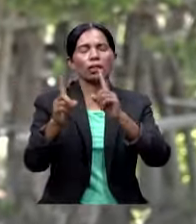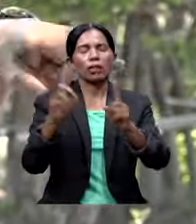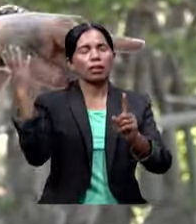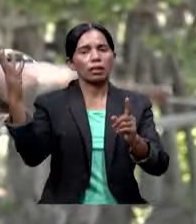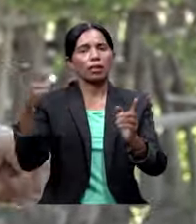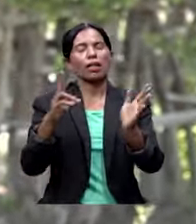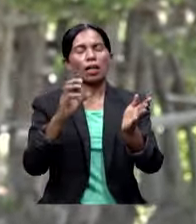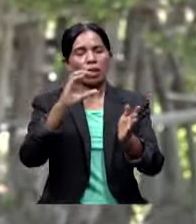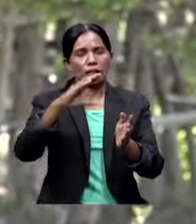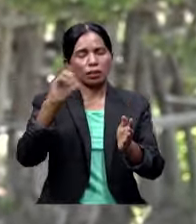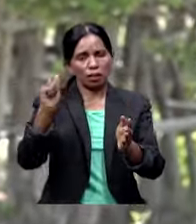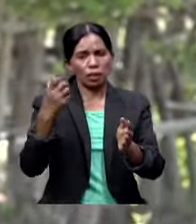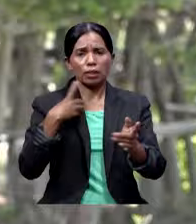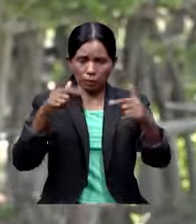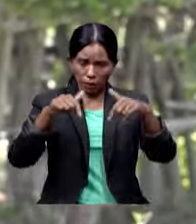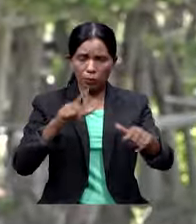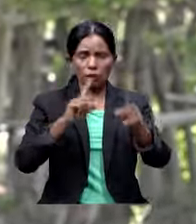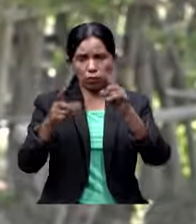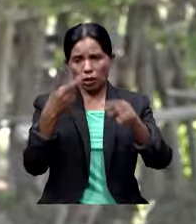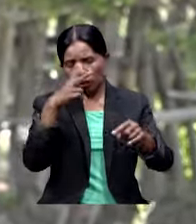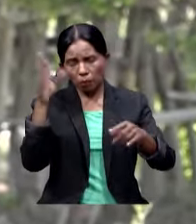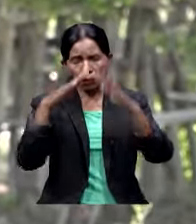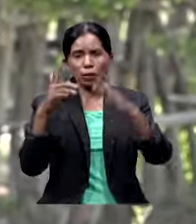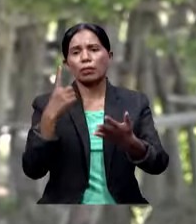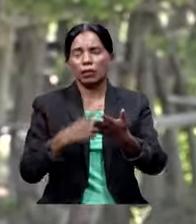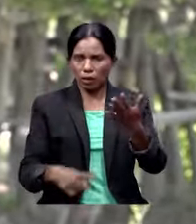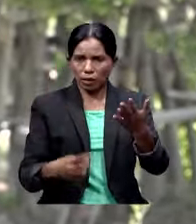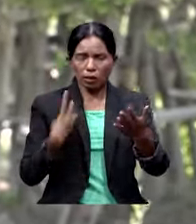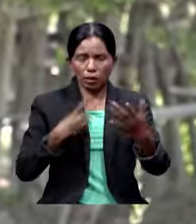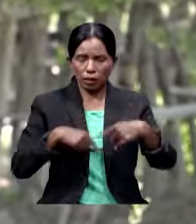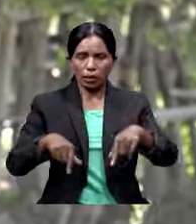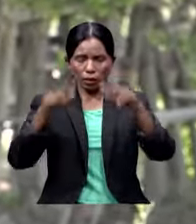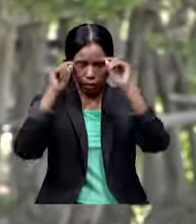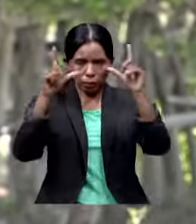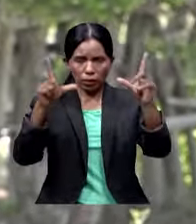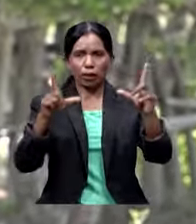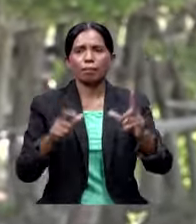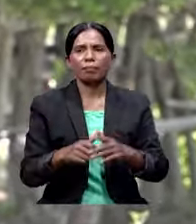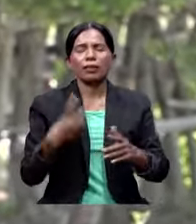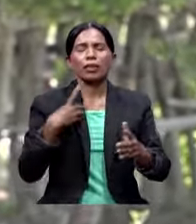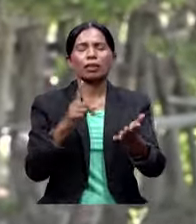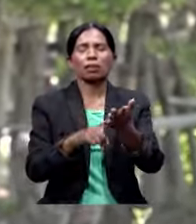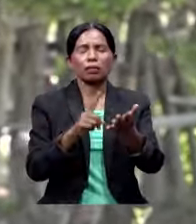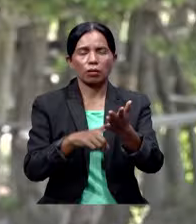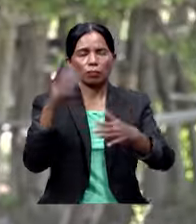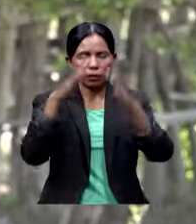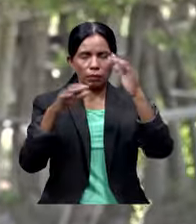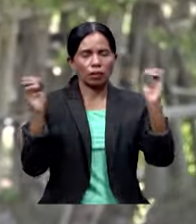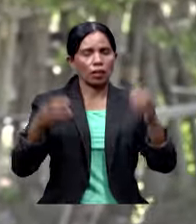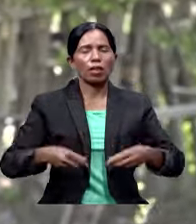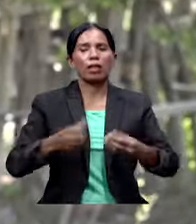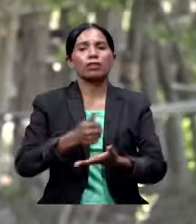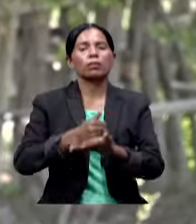resolver problema ne hene. Pahusene hanori hau betida maliana. Ni di te Timor ne ita debat problema barak la fosu lu sama